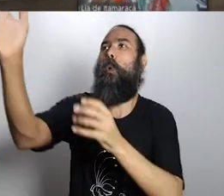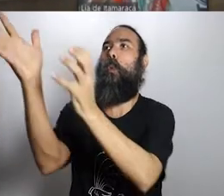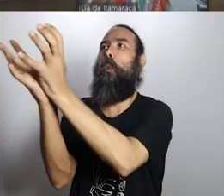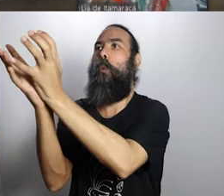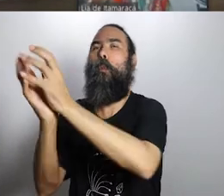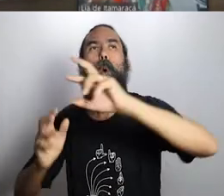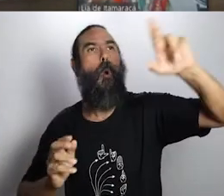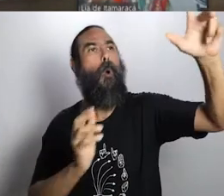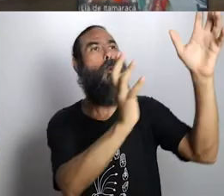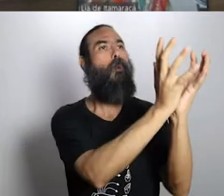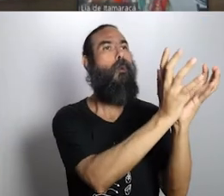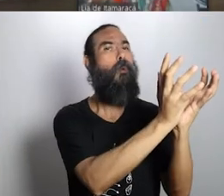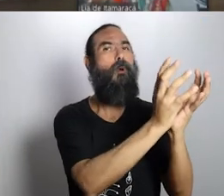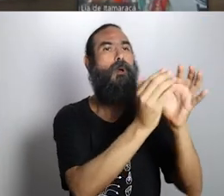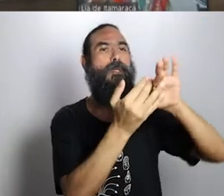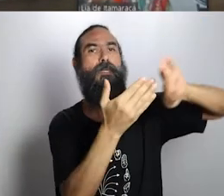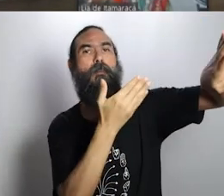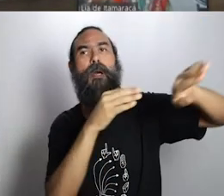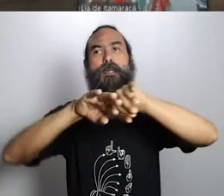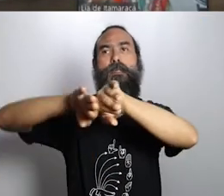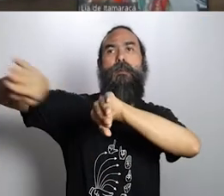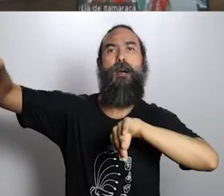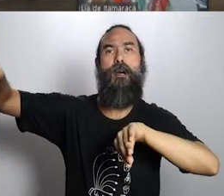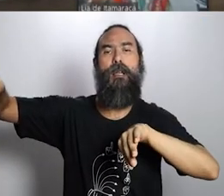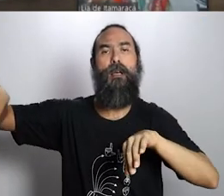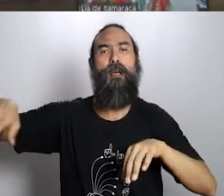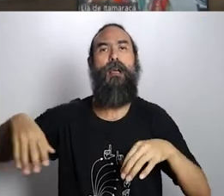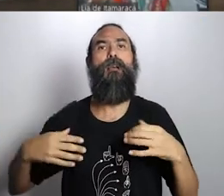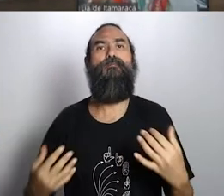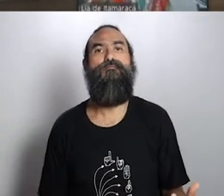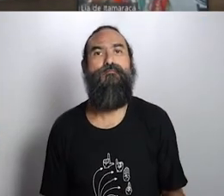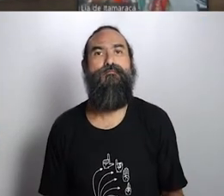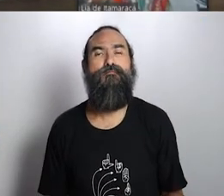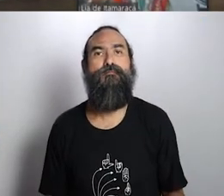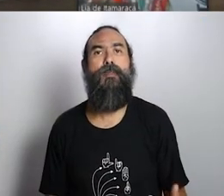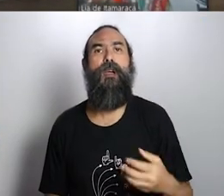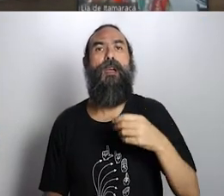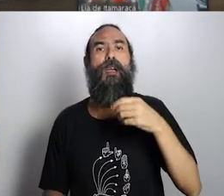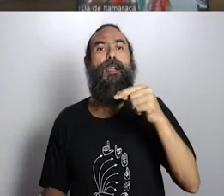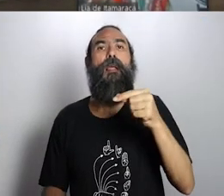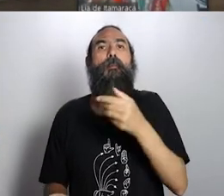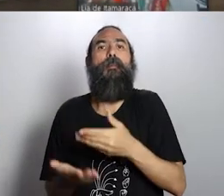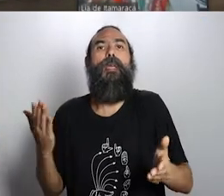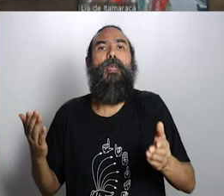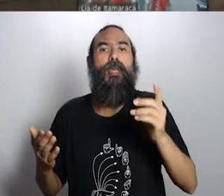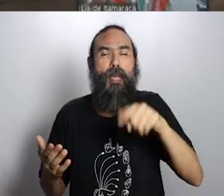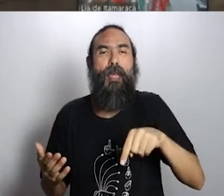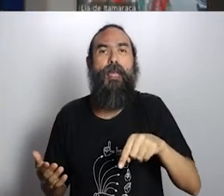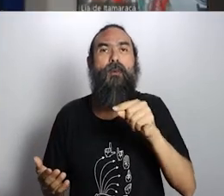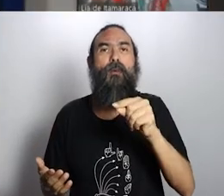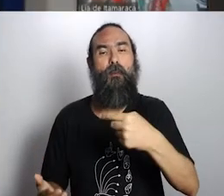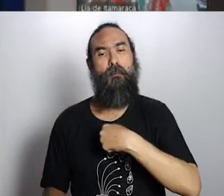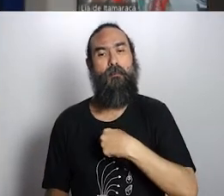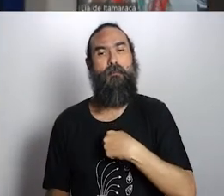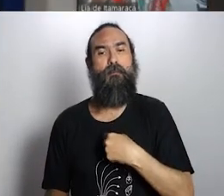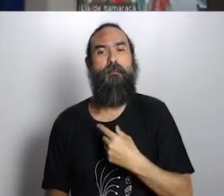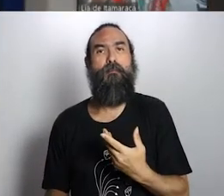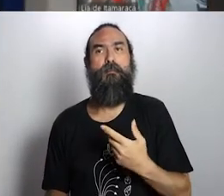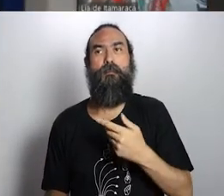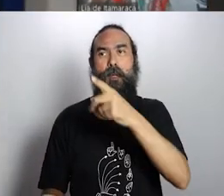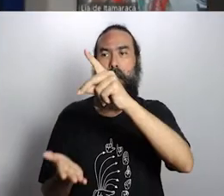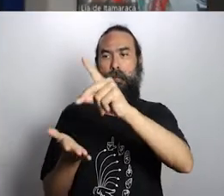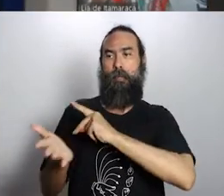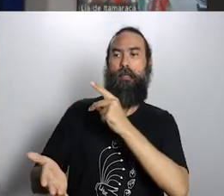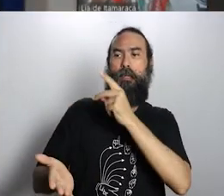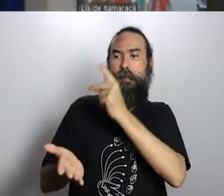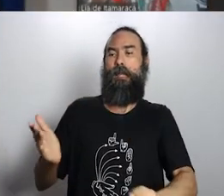B, o grupo que você não votou na eleição passada. Aí você ganhou um inimigo para o resto da vida.